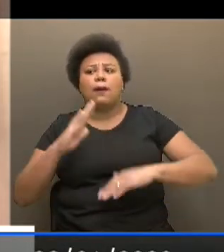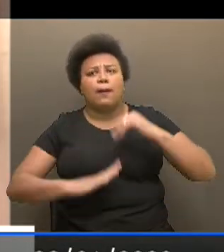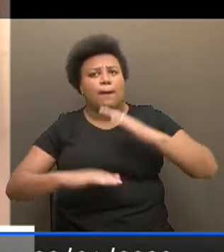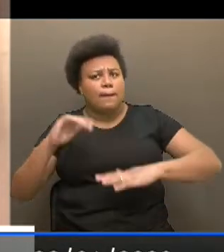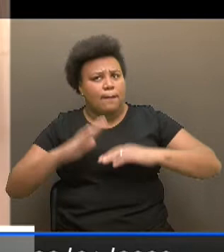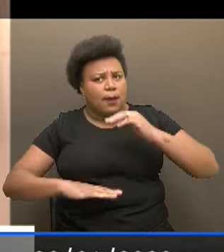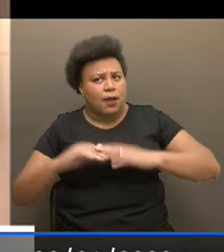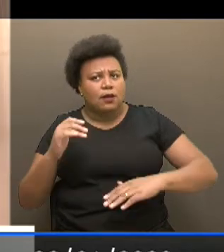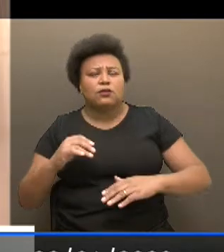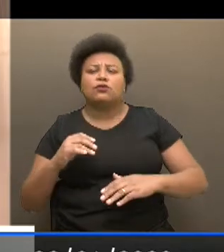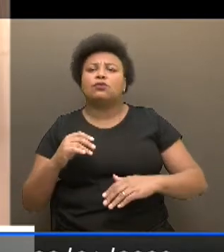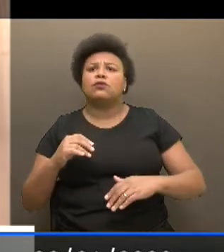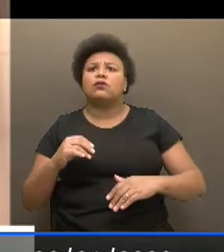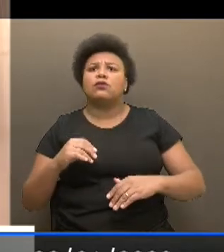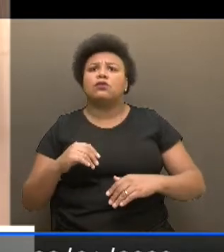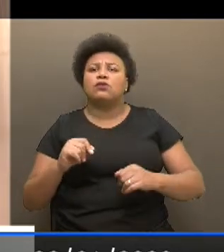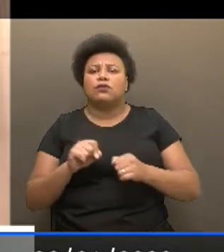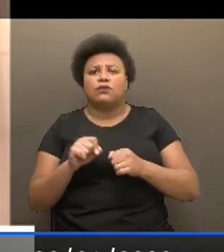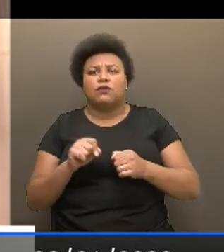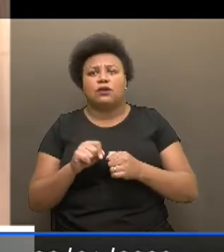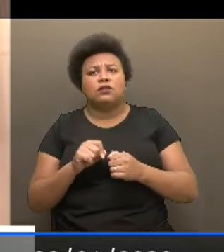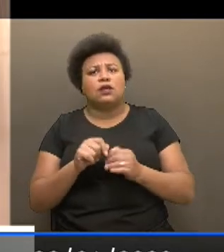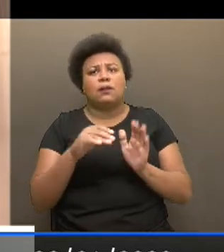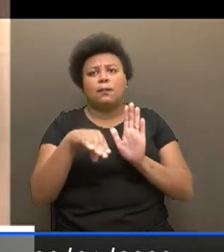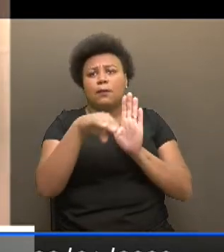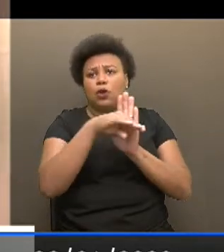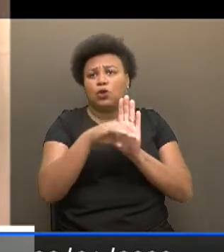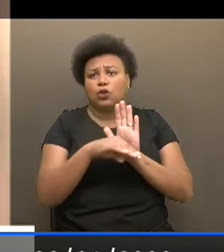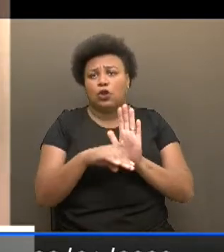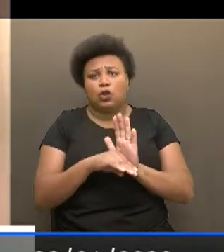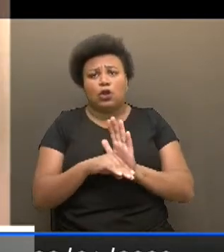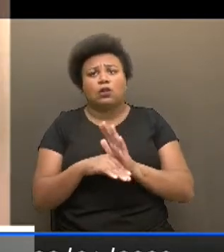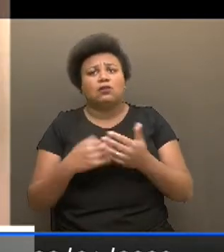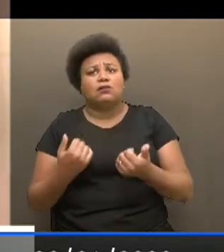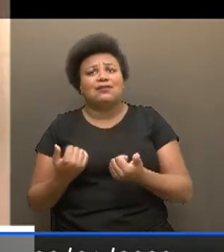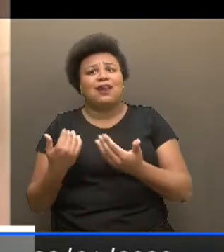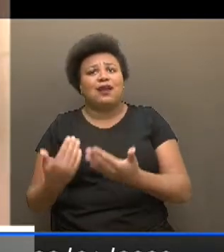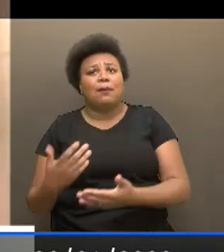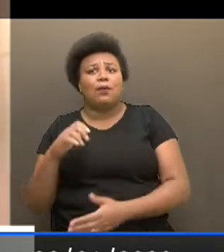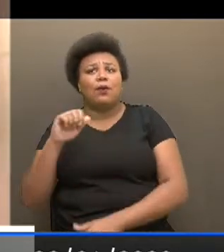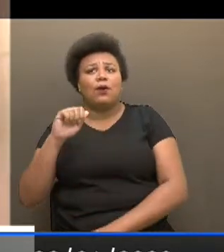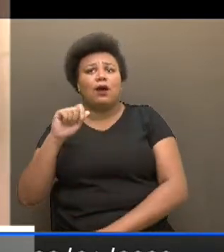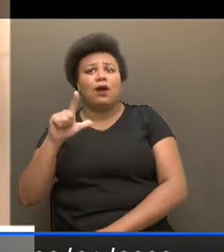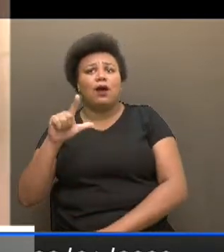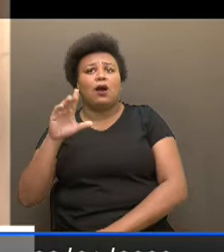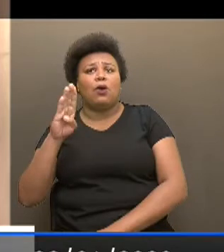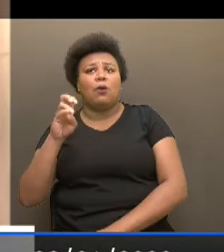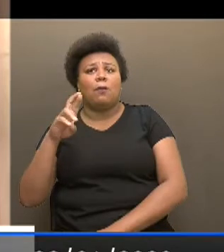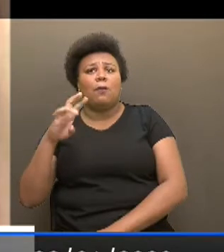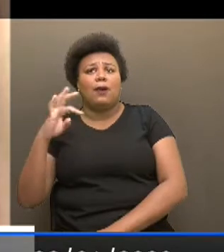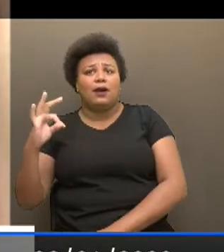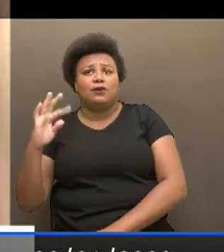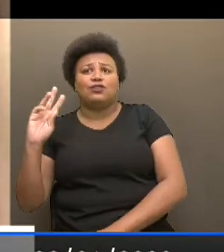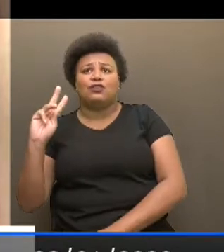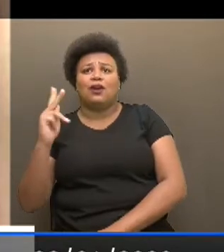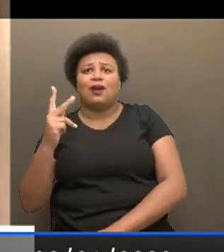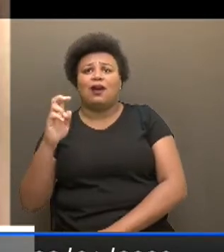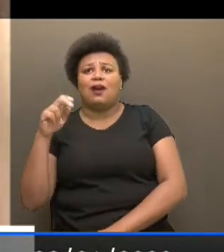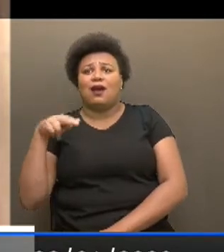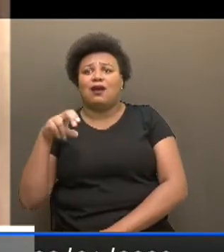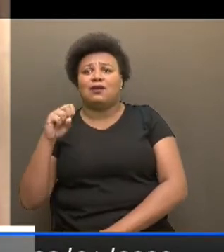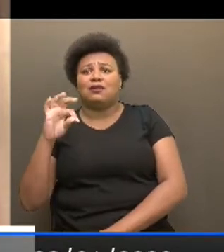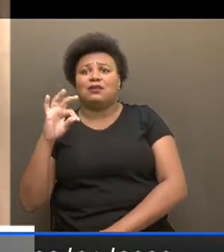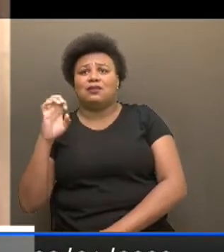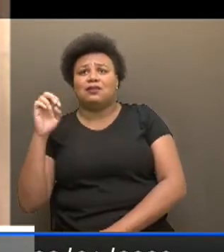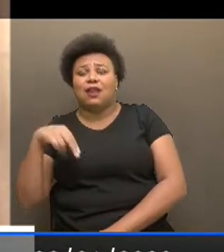operacionalidade de levarmos nosso protocolo para o Albert Einstein, que é uma referência no mundo.